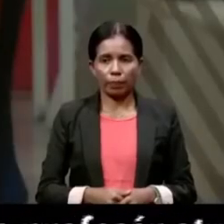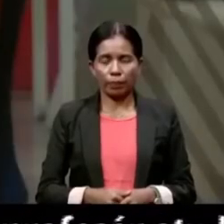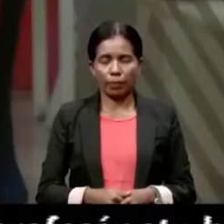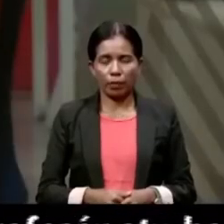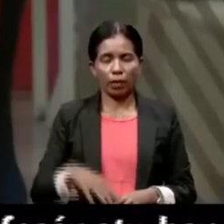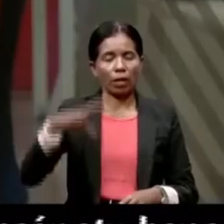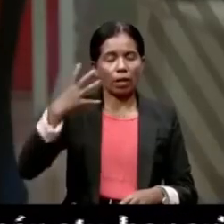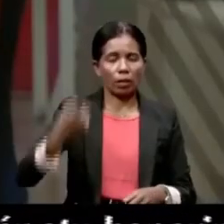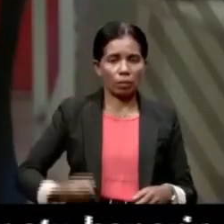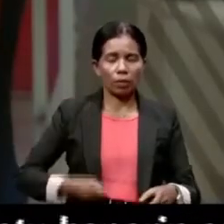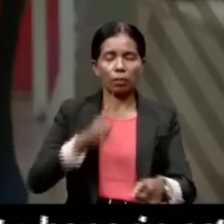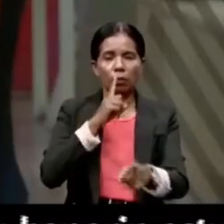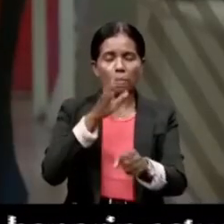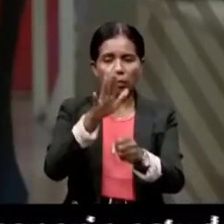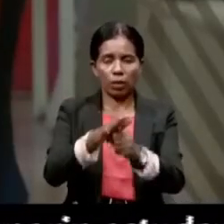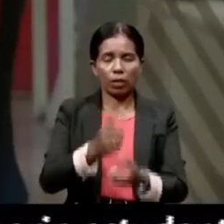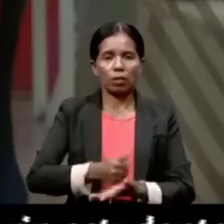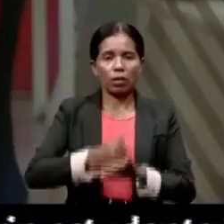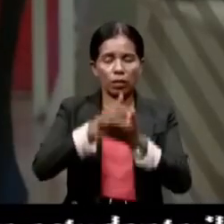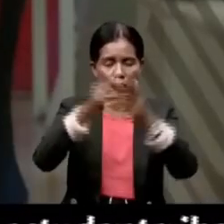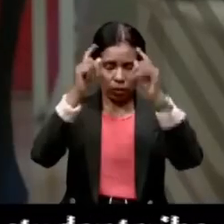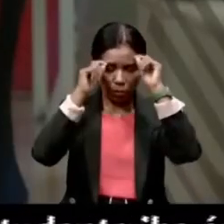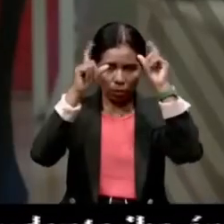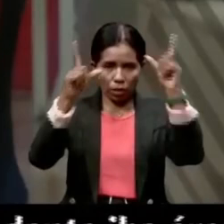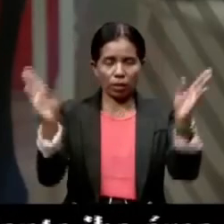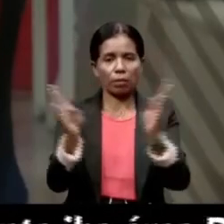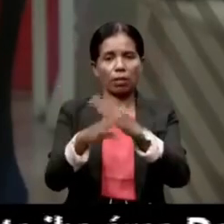Camboja comprometido a atuar junto a Timor-Leste sem membro ASEAN.